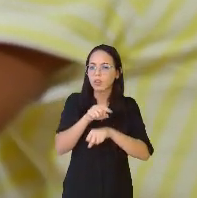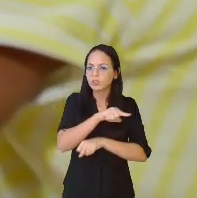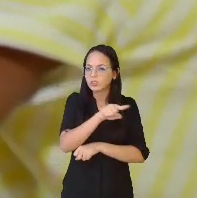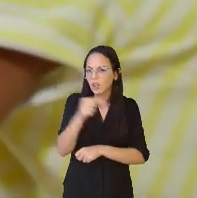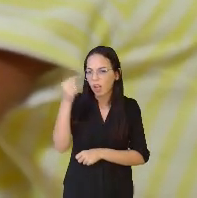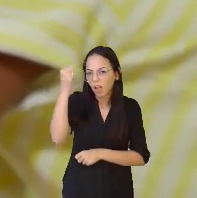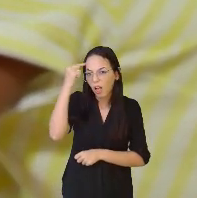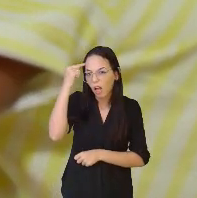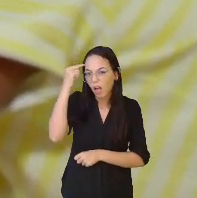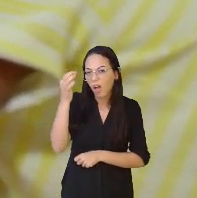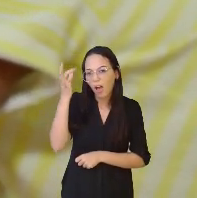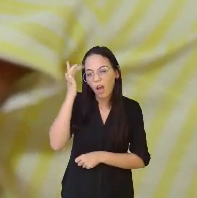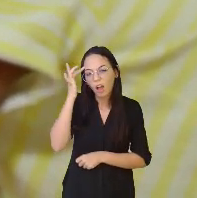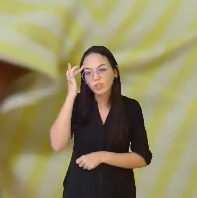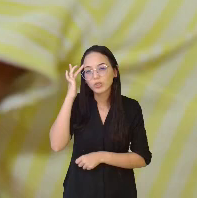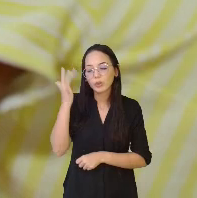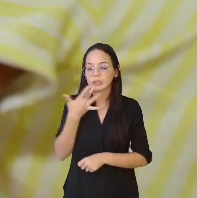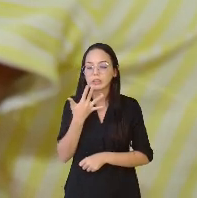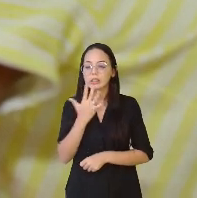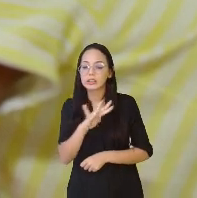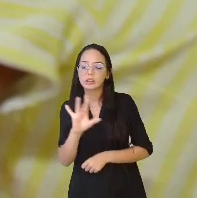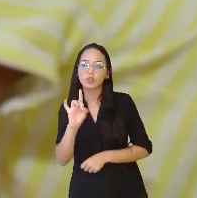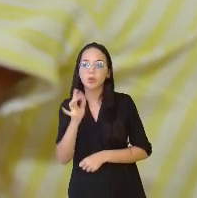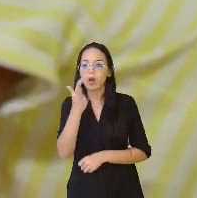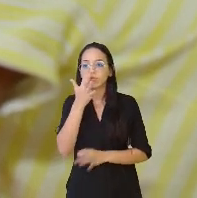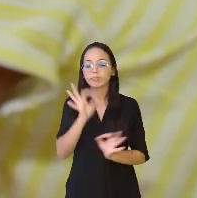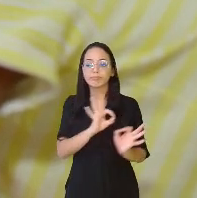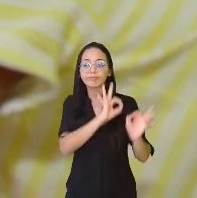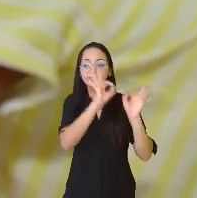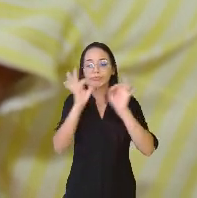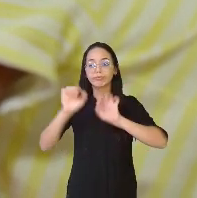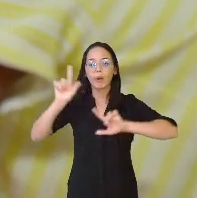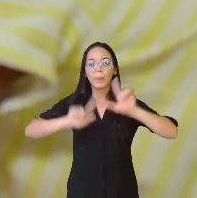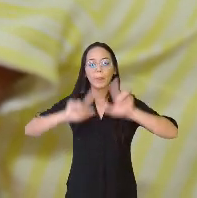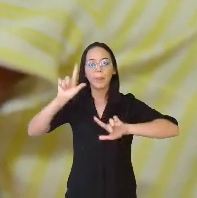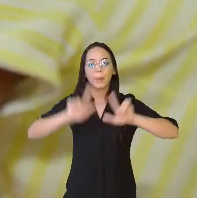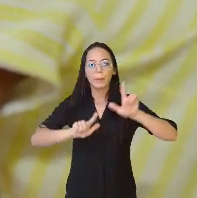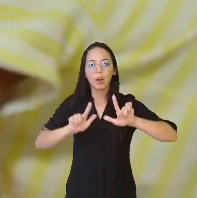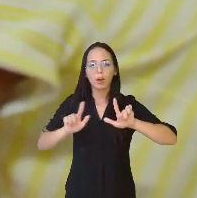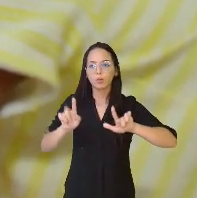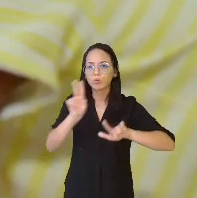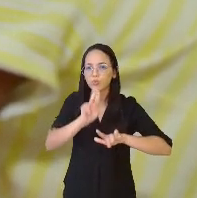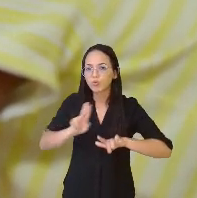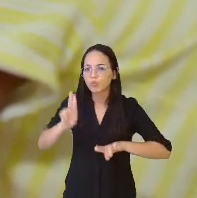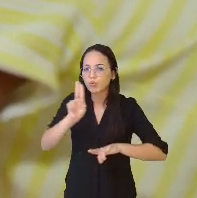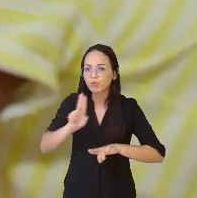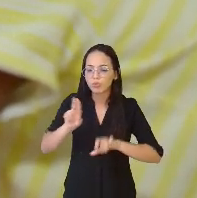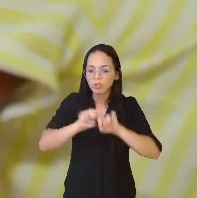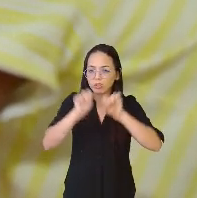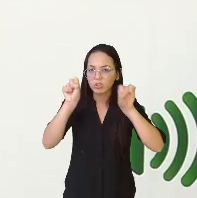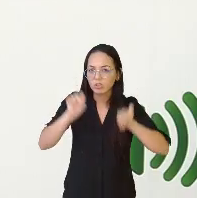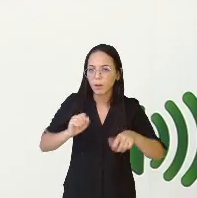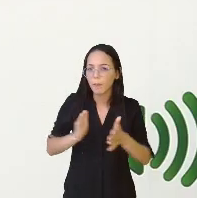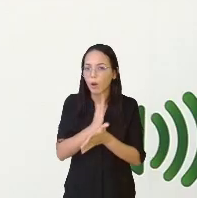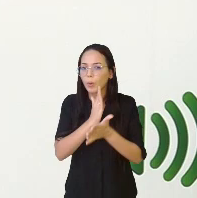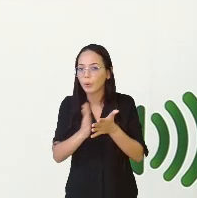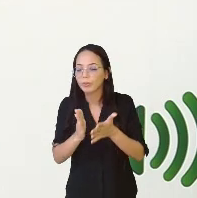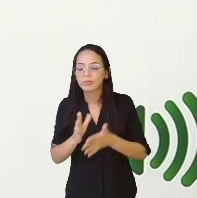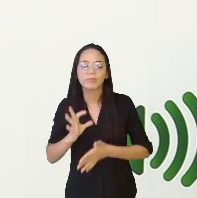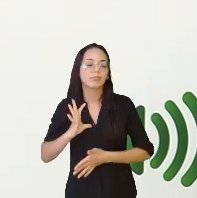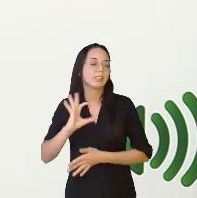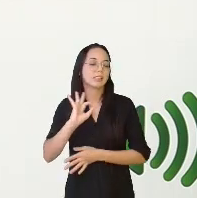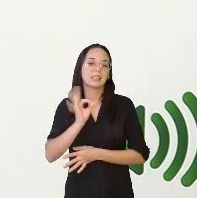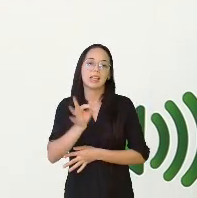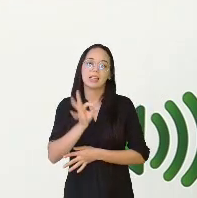que essas crianças que estão apenas assistindo TV, elas estão usando algum desses sistemas? Com